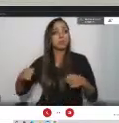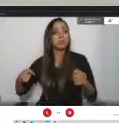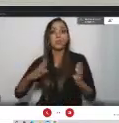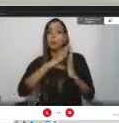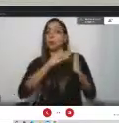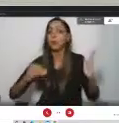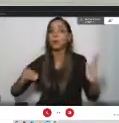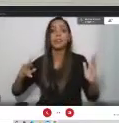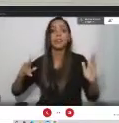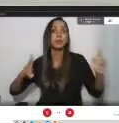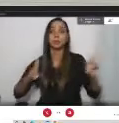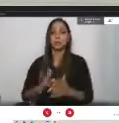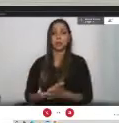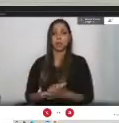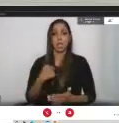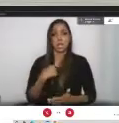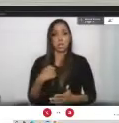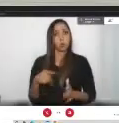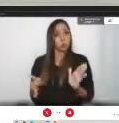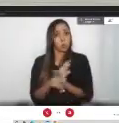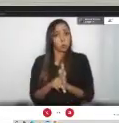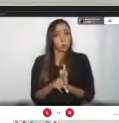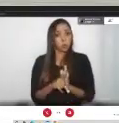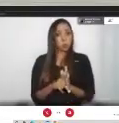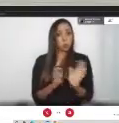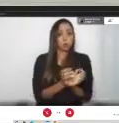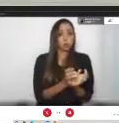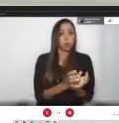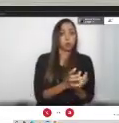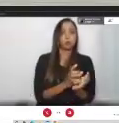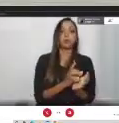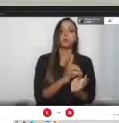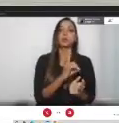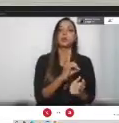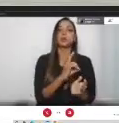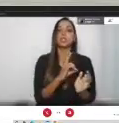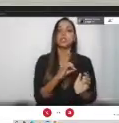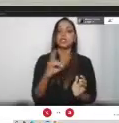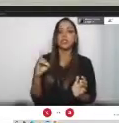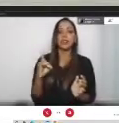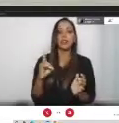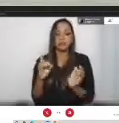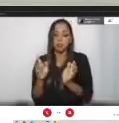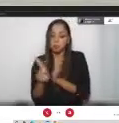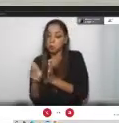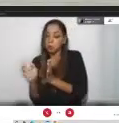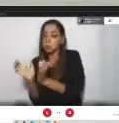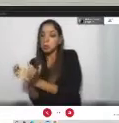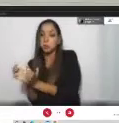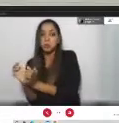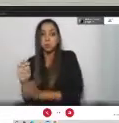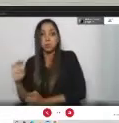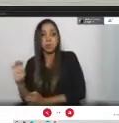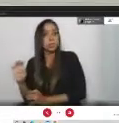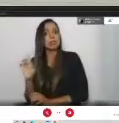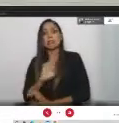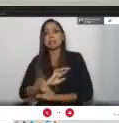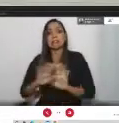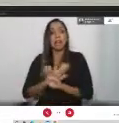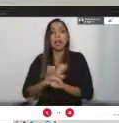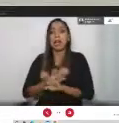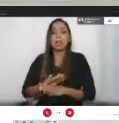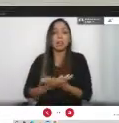lado de esquerda, mas vejo que todos aí têm culpa. Desde o presidente que dizia que era uma